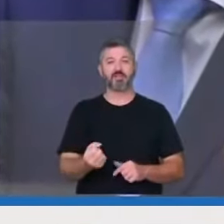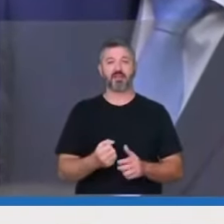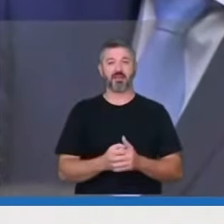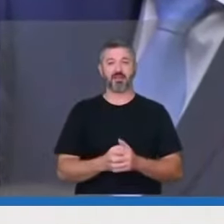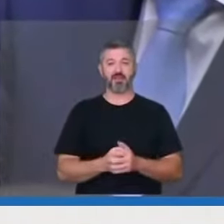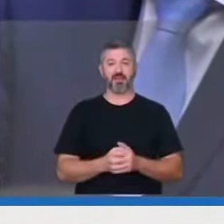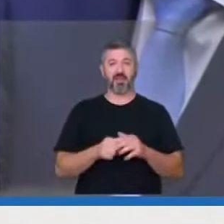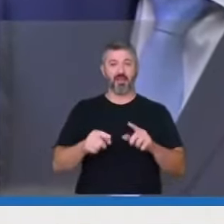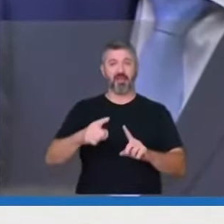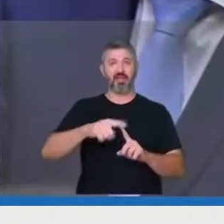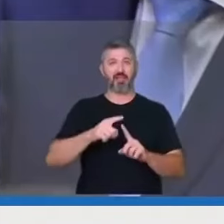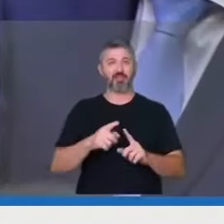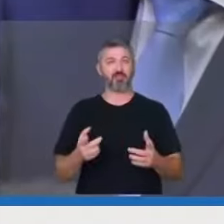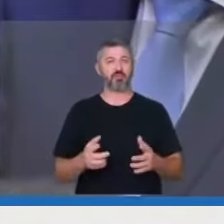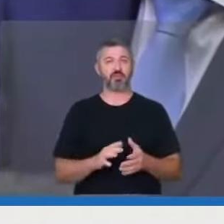esse tipo de...